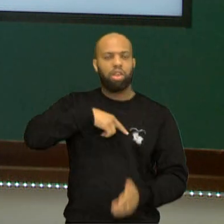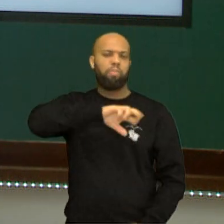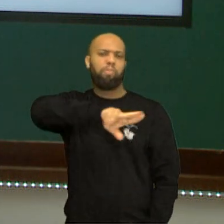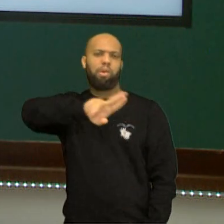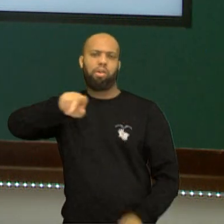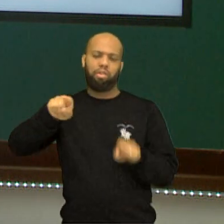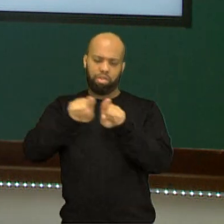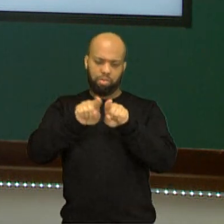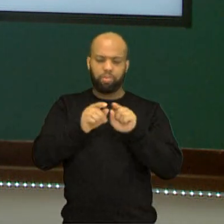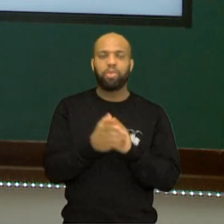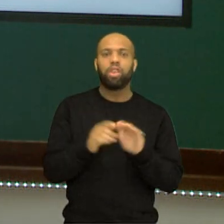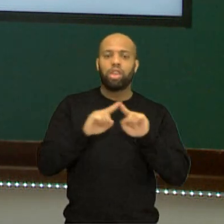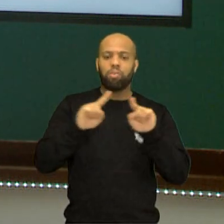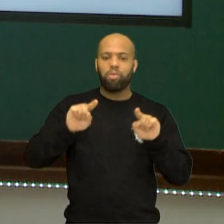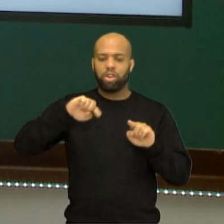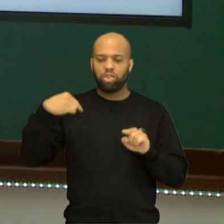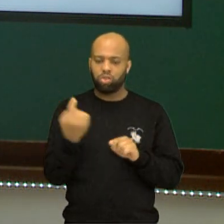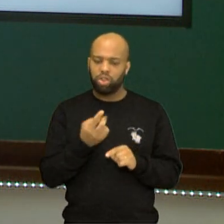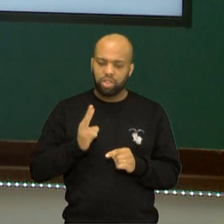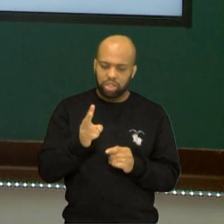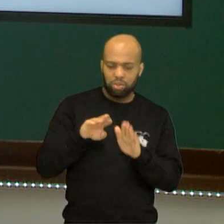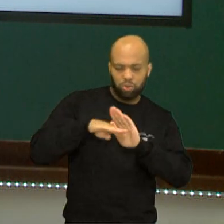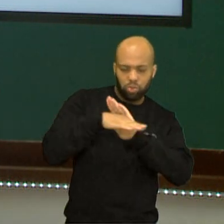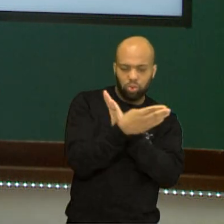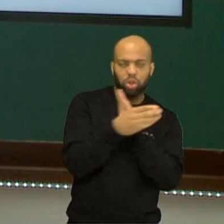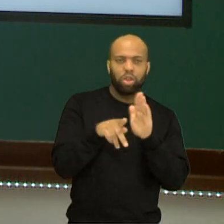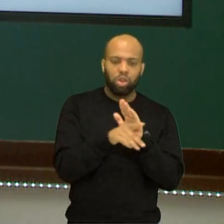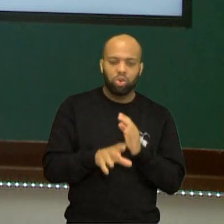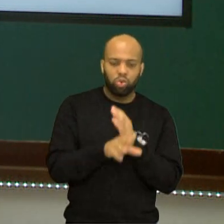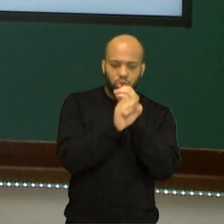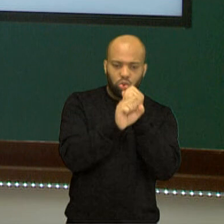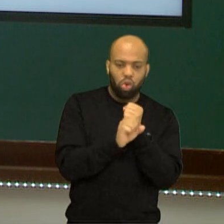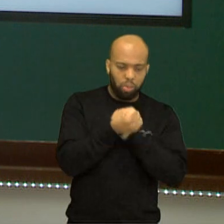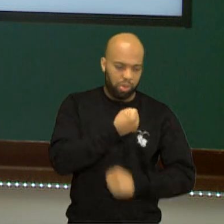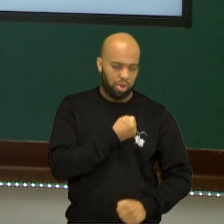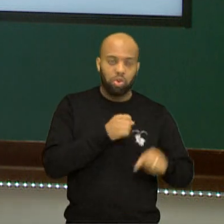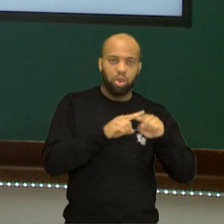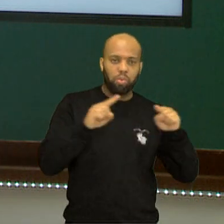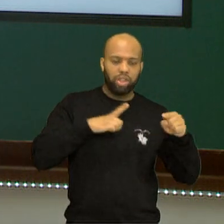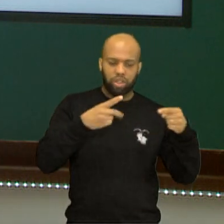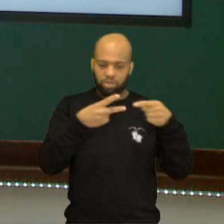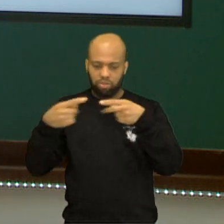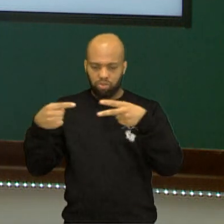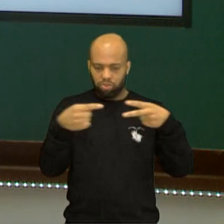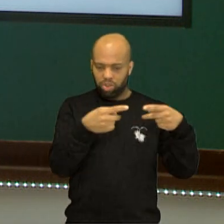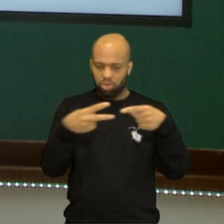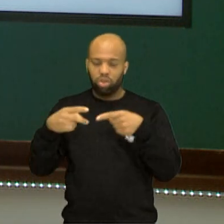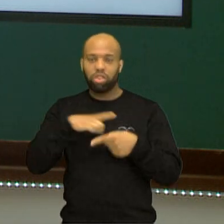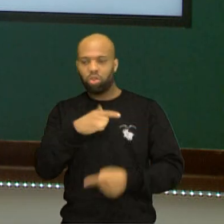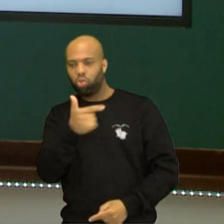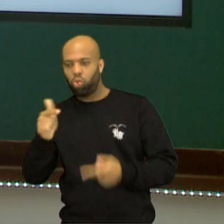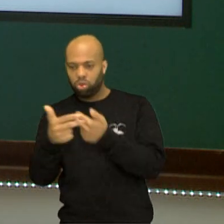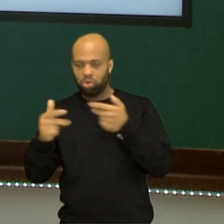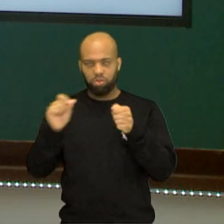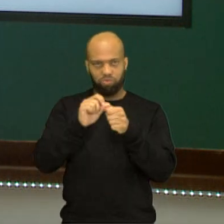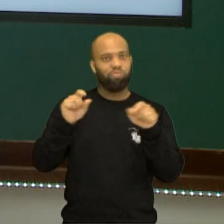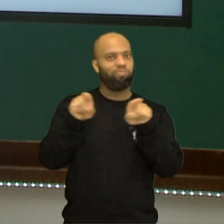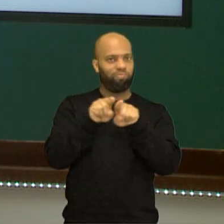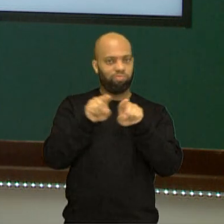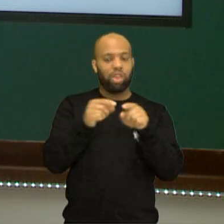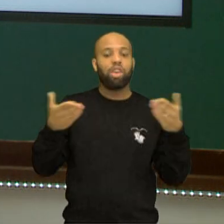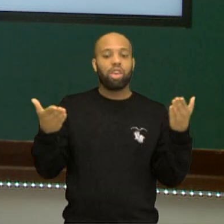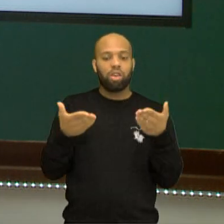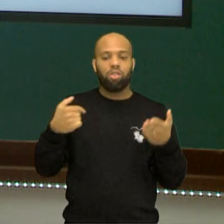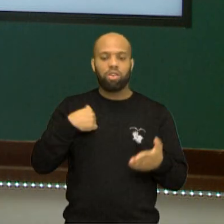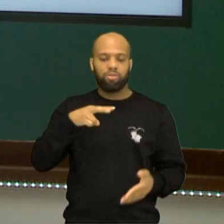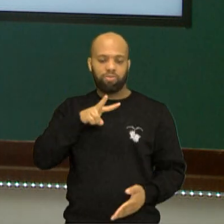outras. Embora estejamos acostumados com operações em números, os vetores exigem outros procedimentos. Então eu vou ensinar aqui vocês